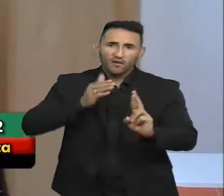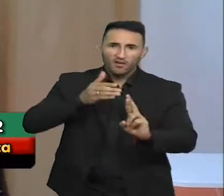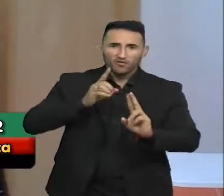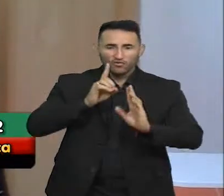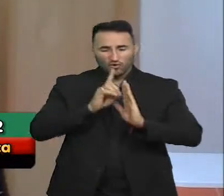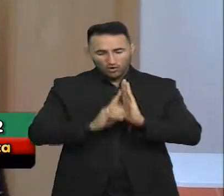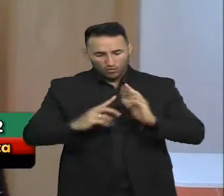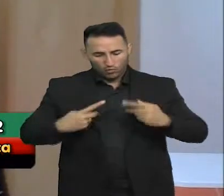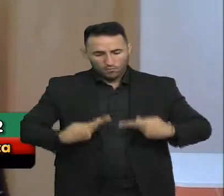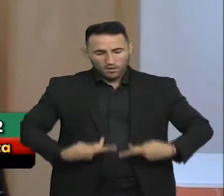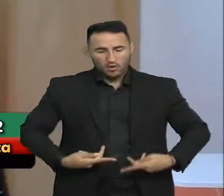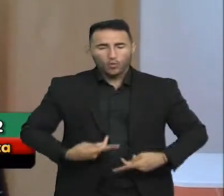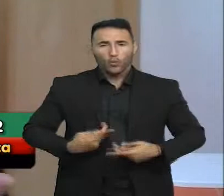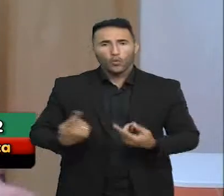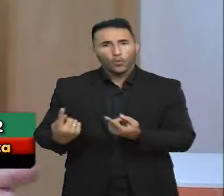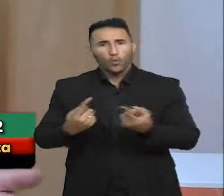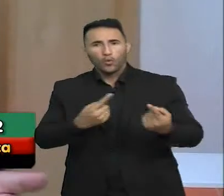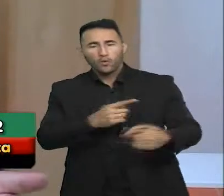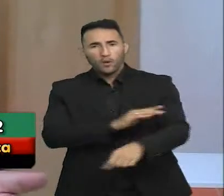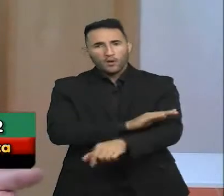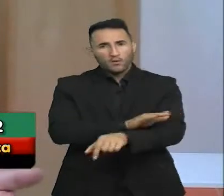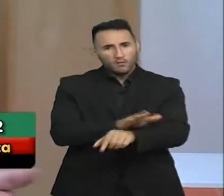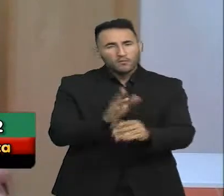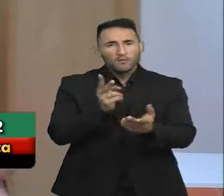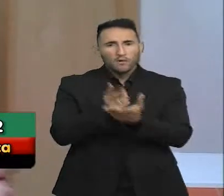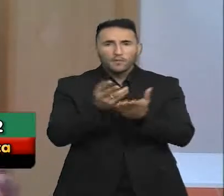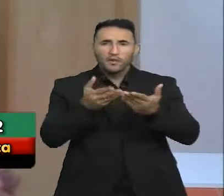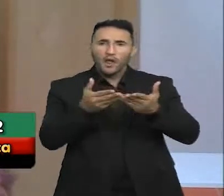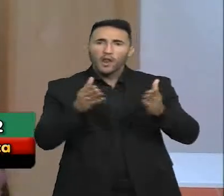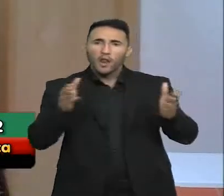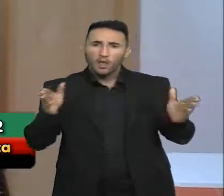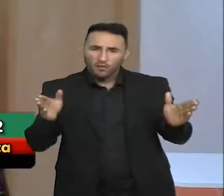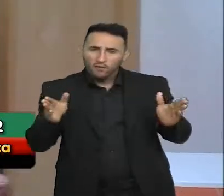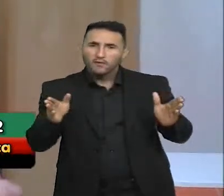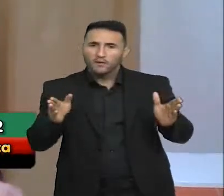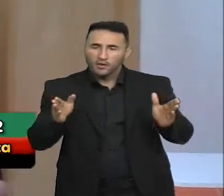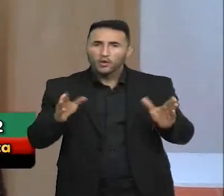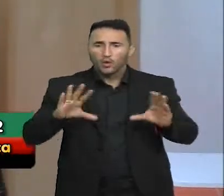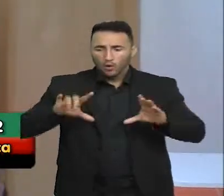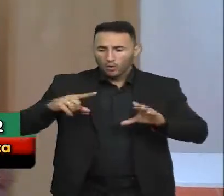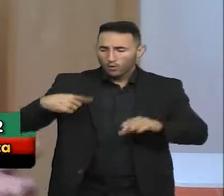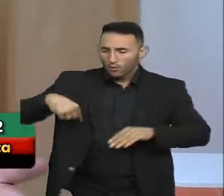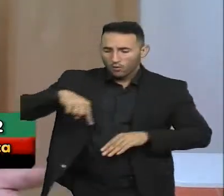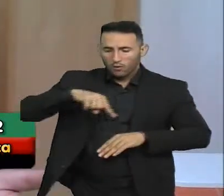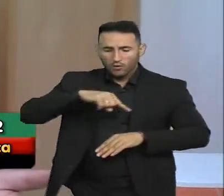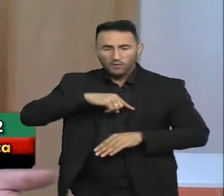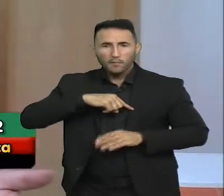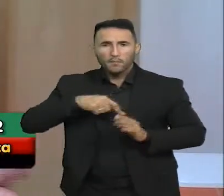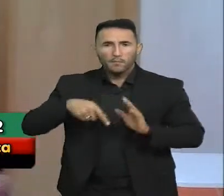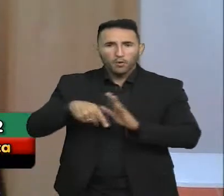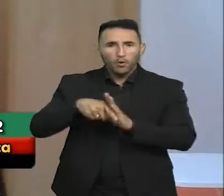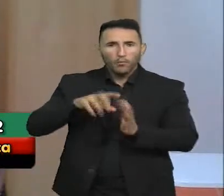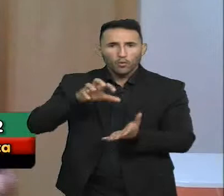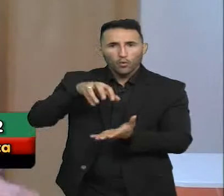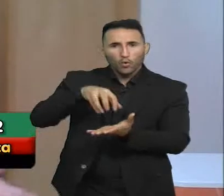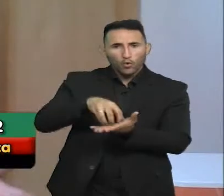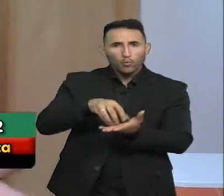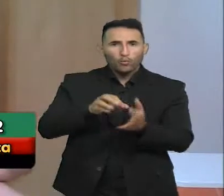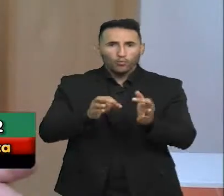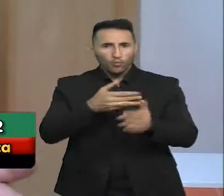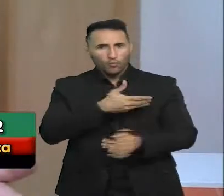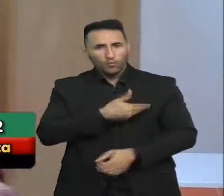Humanos e Combate ao Racismo está de portas abertas, né? Nós somos um equipamento dentro da CEPIR, na Rua